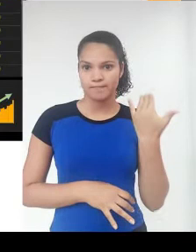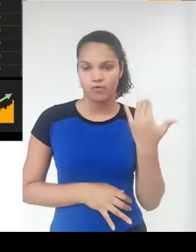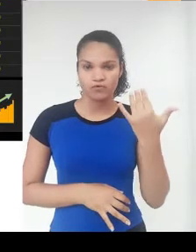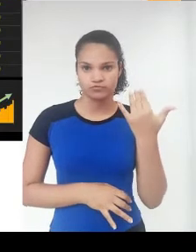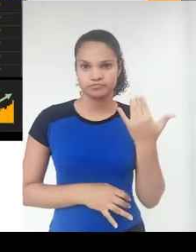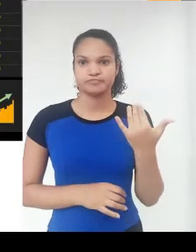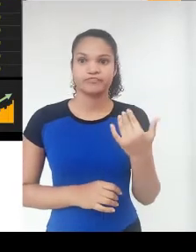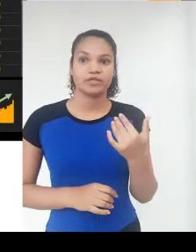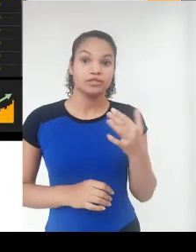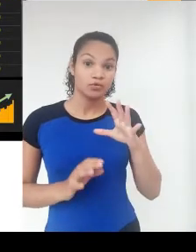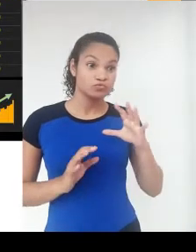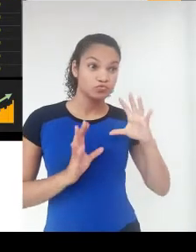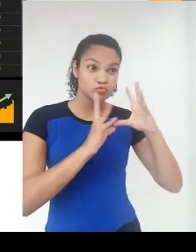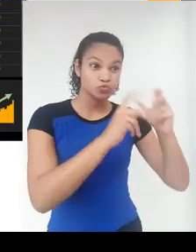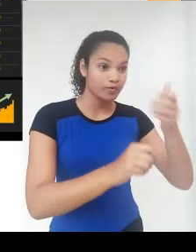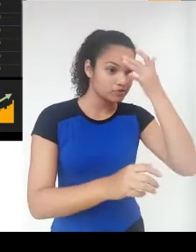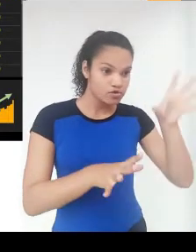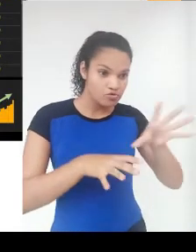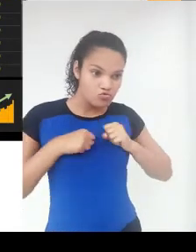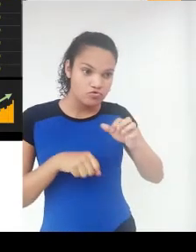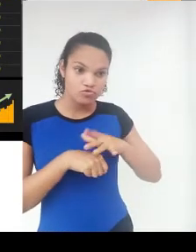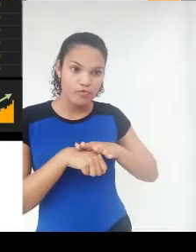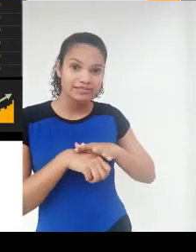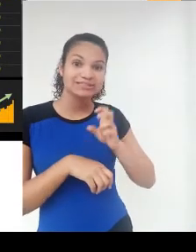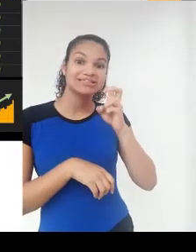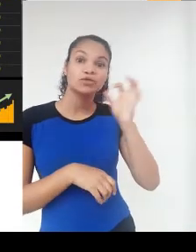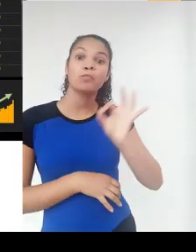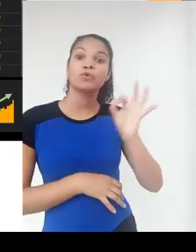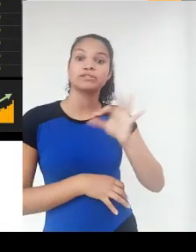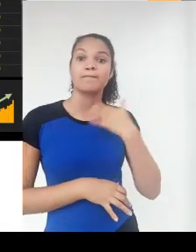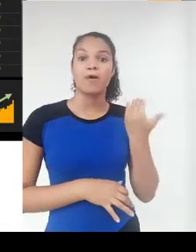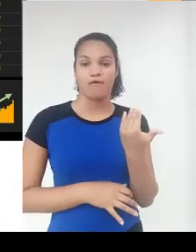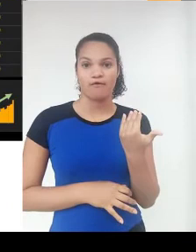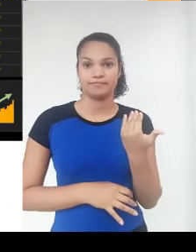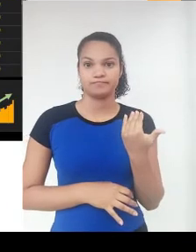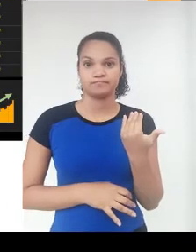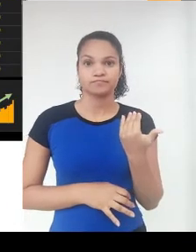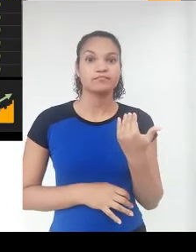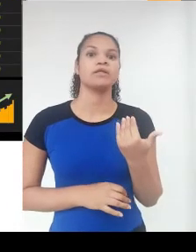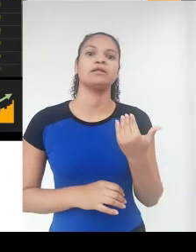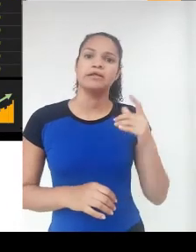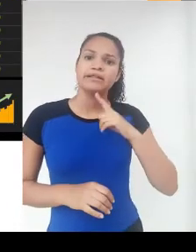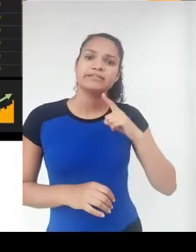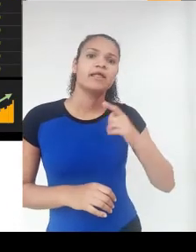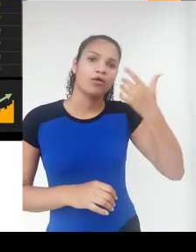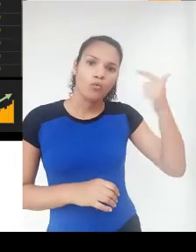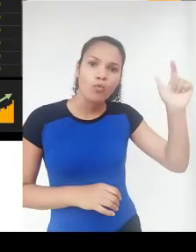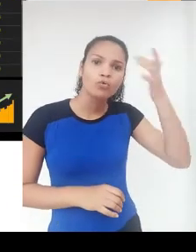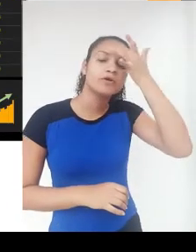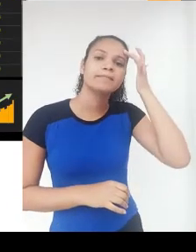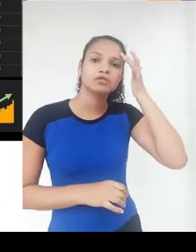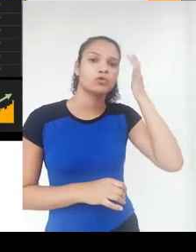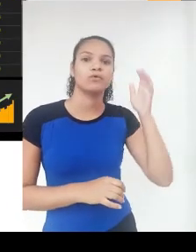Ou seja, do total de infectados, 5% estão morrendo. Não estamos considerando aqueles que são infectados e nem